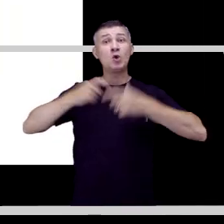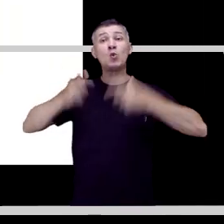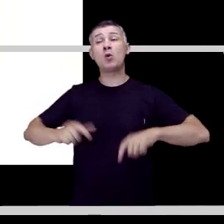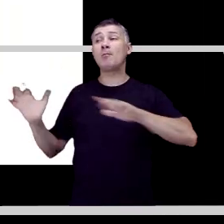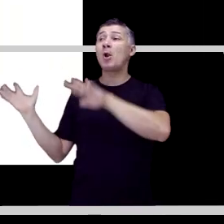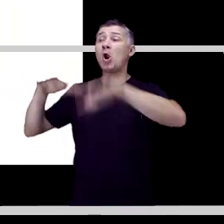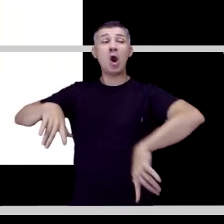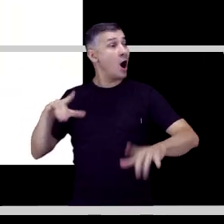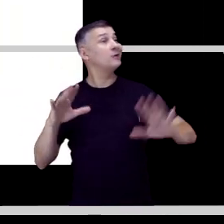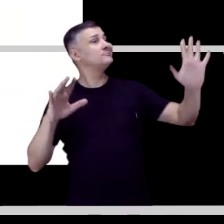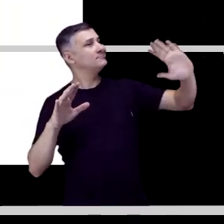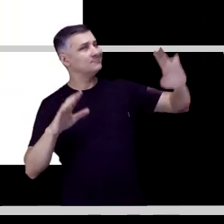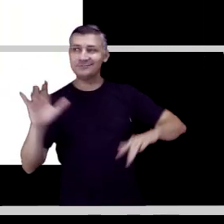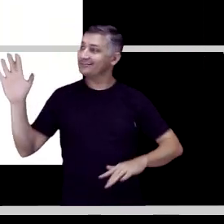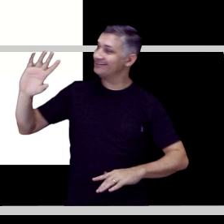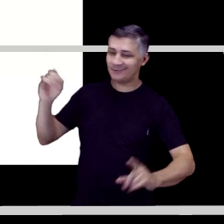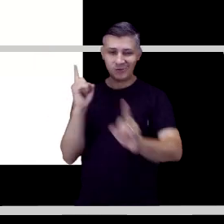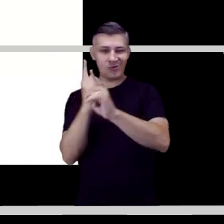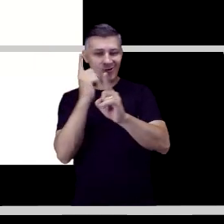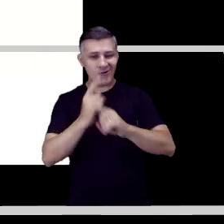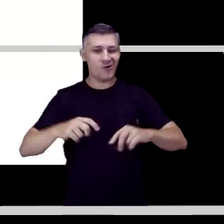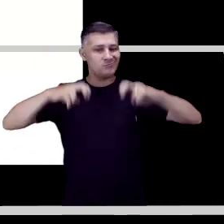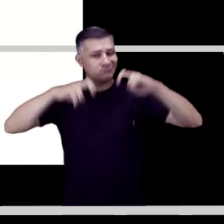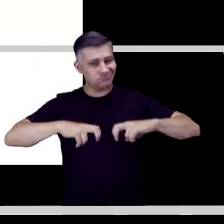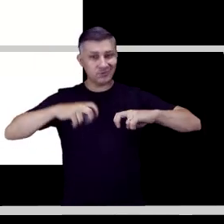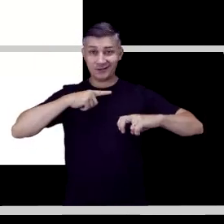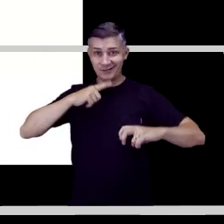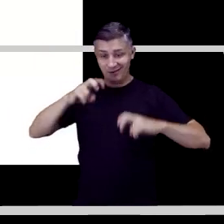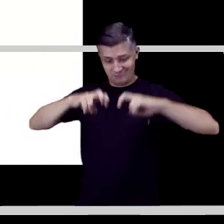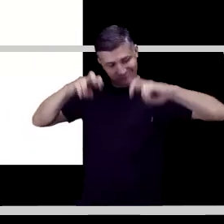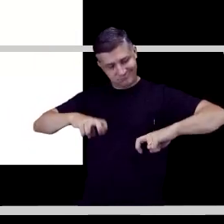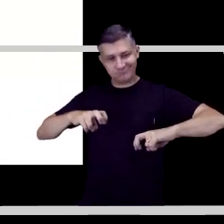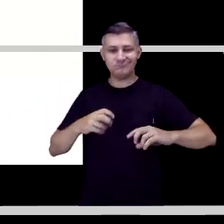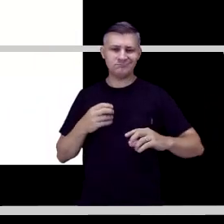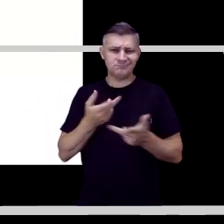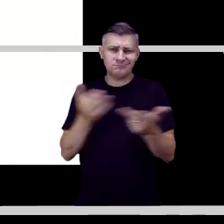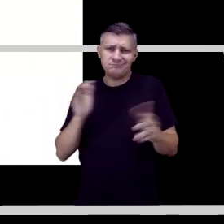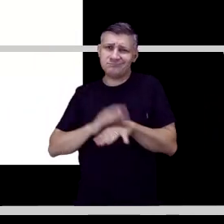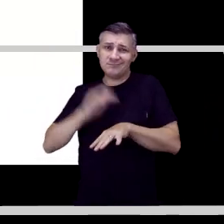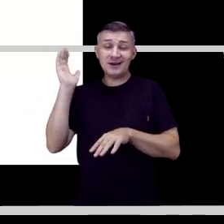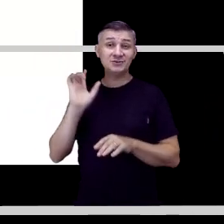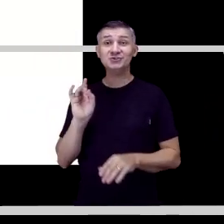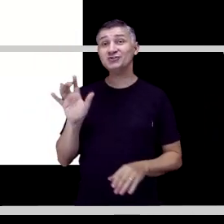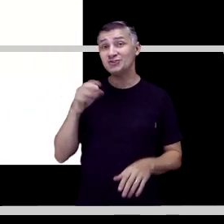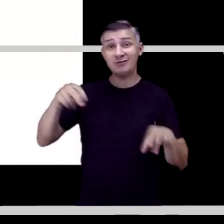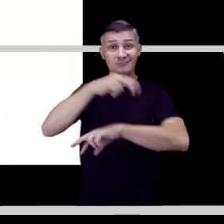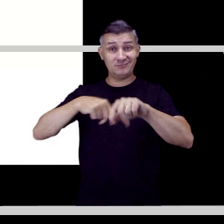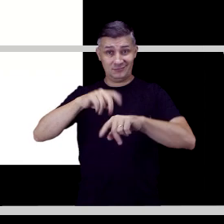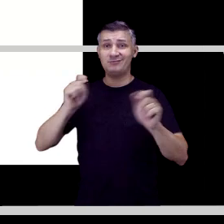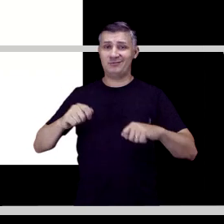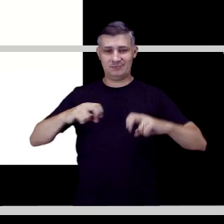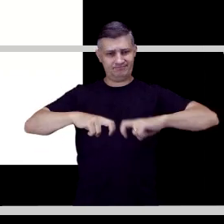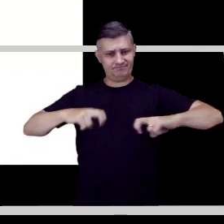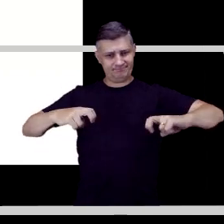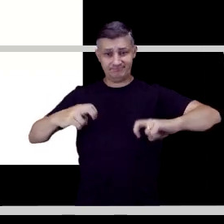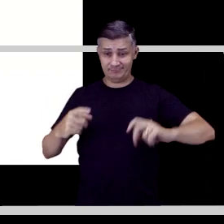de lugar de encontro, né? Nessa foto a gente já vê que tem mesinhas, então servindo muito mais do que como circulação,